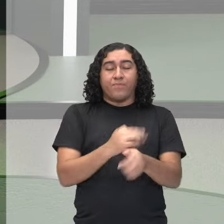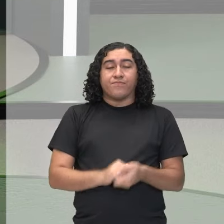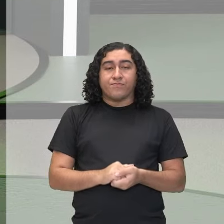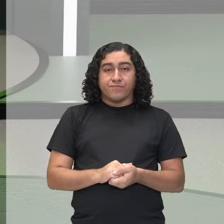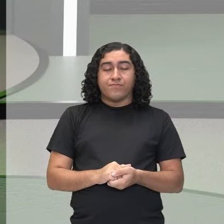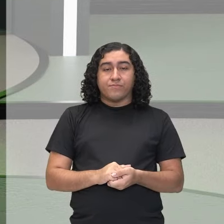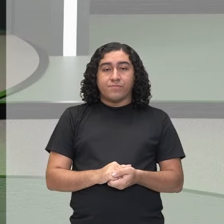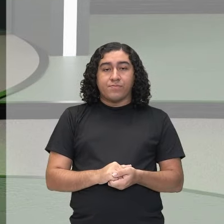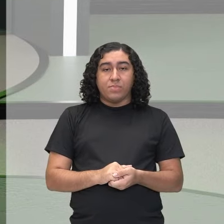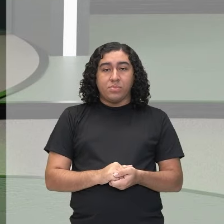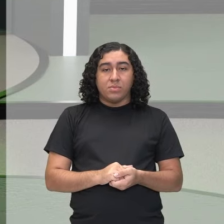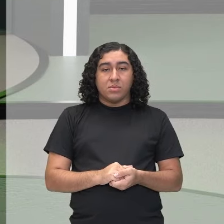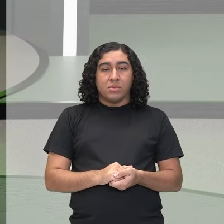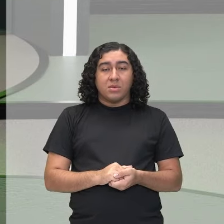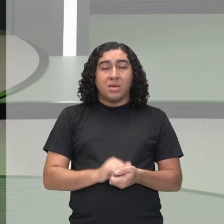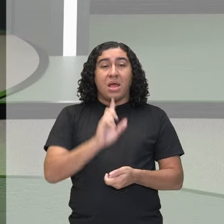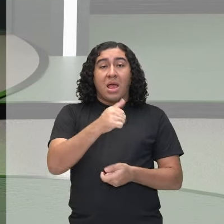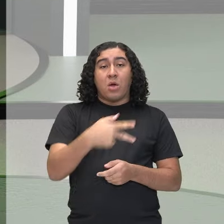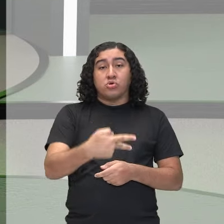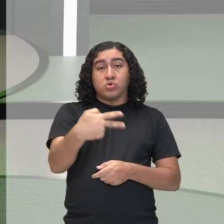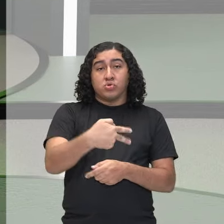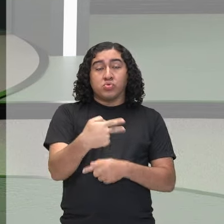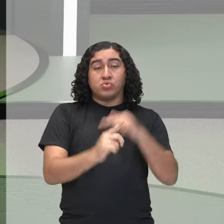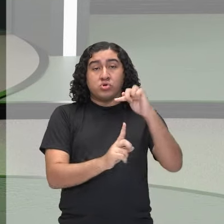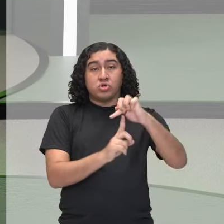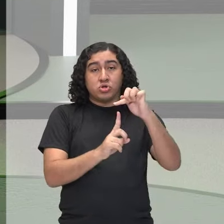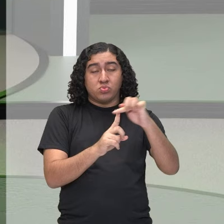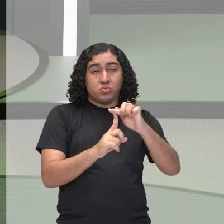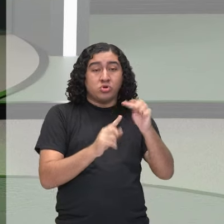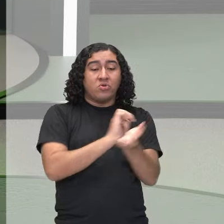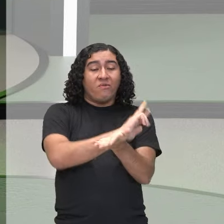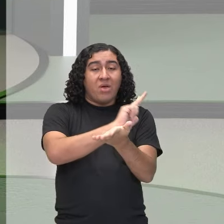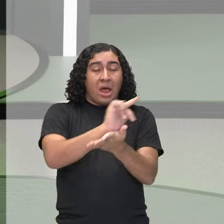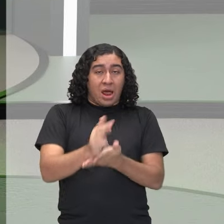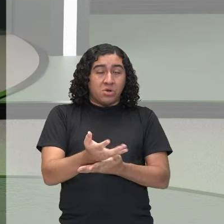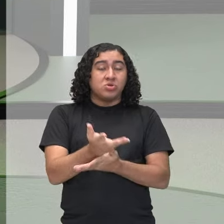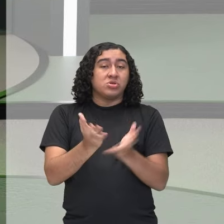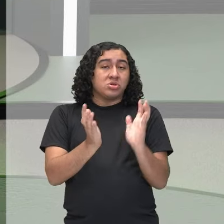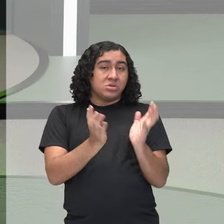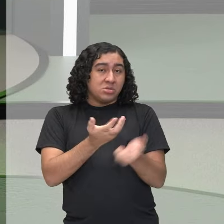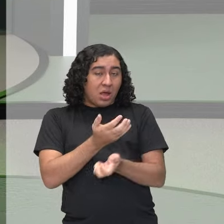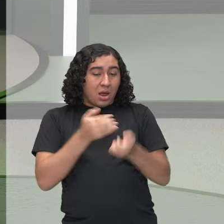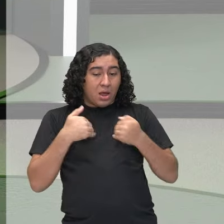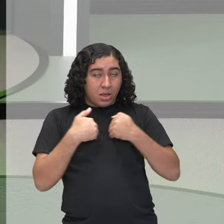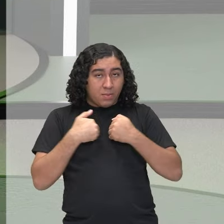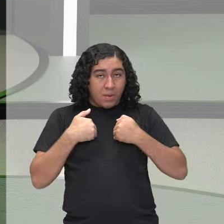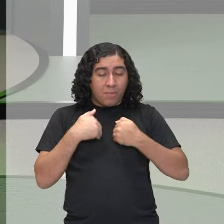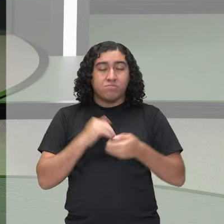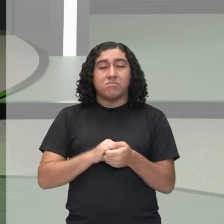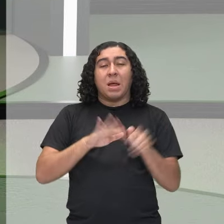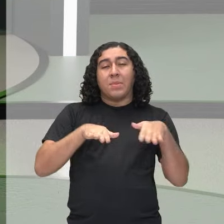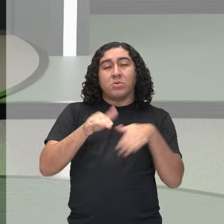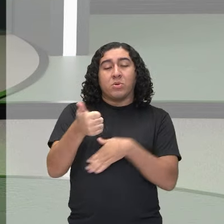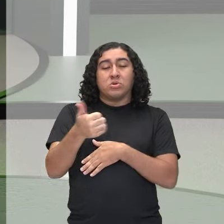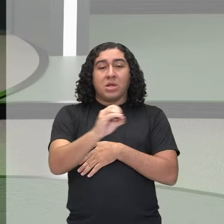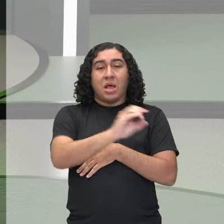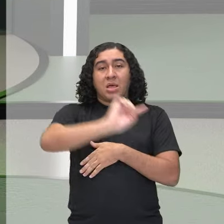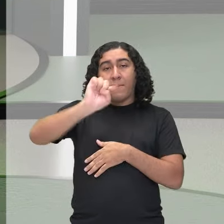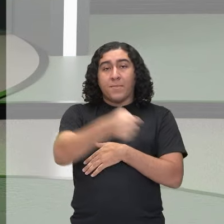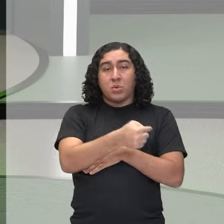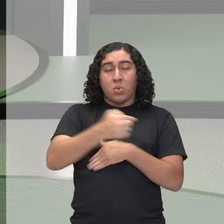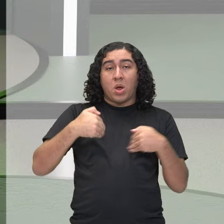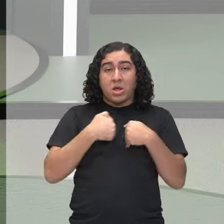filo animal maior em número de espécies, com cerca de 100 mil